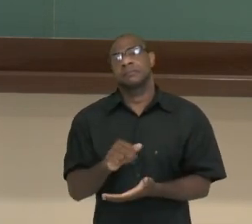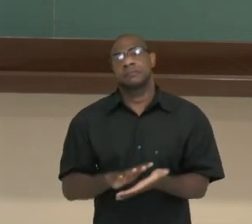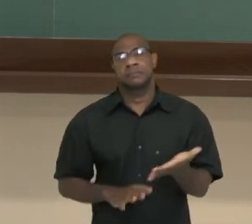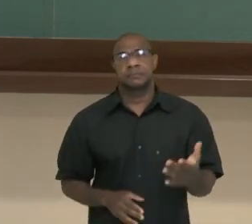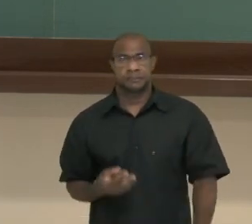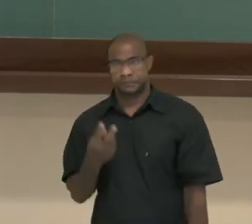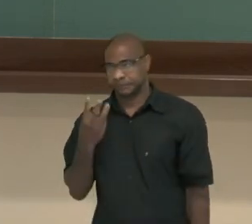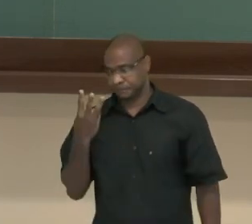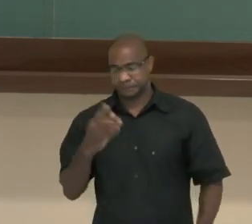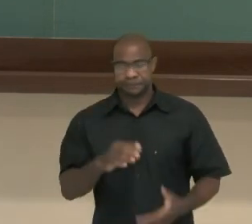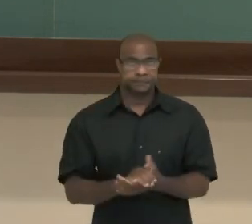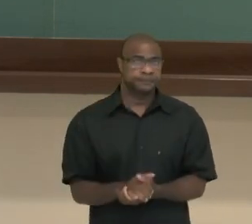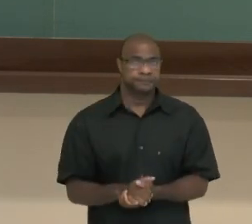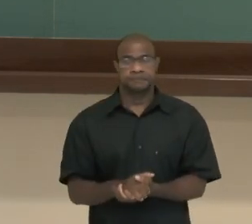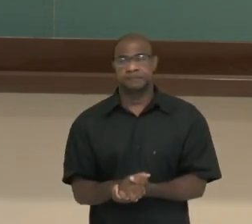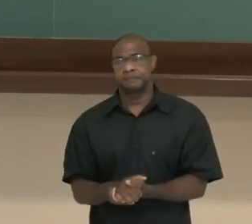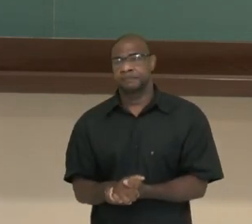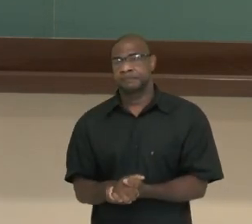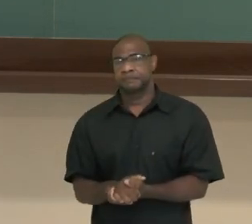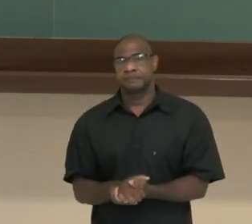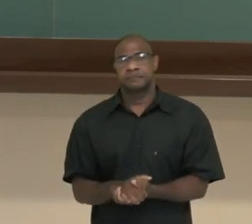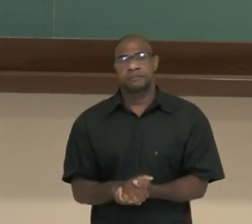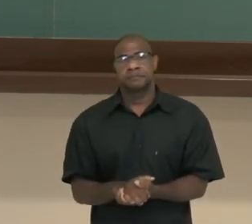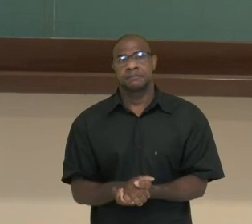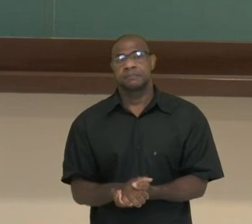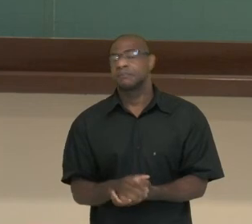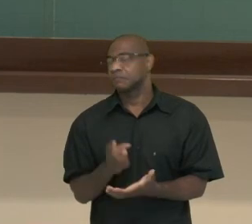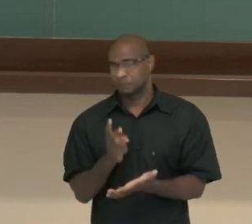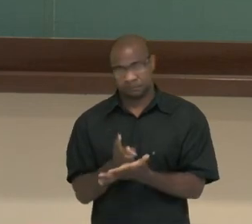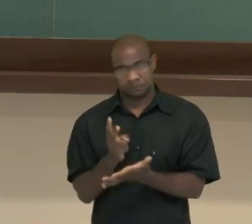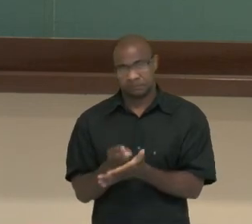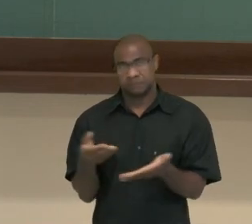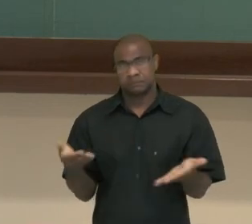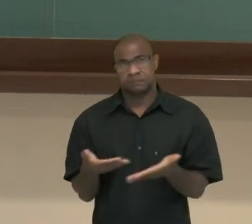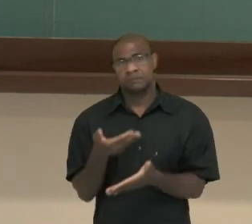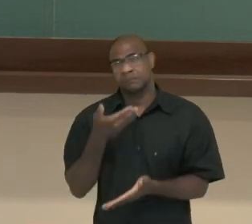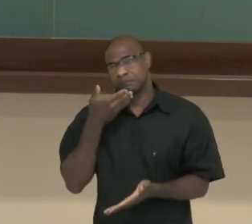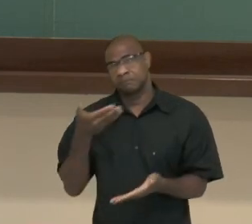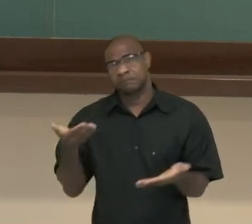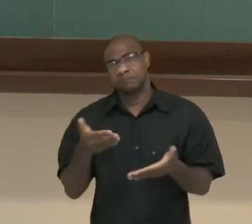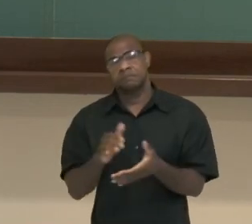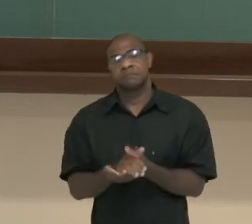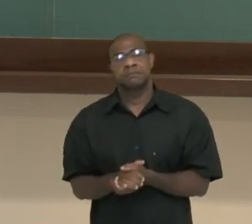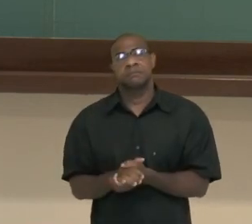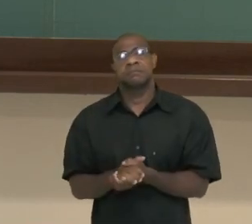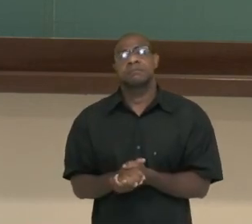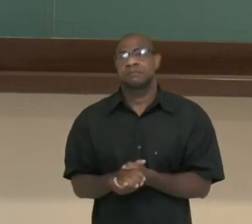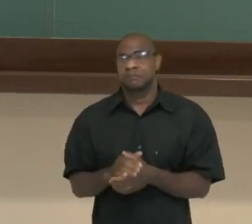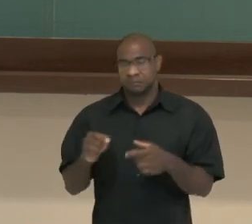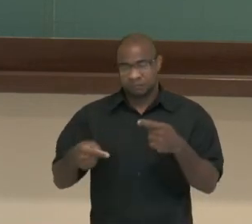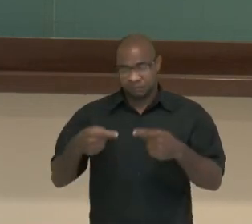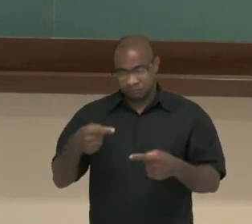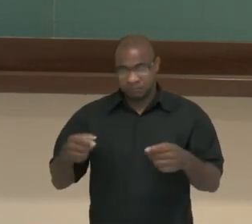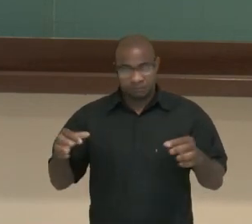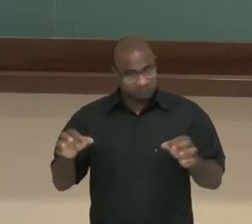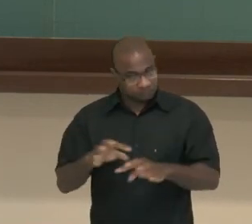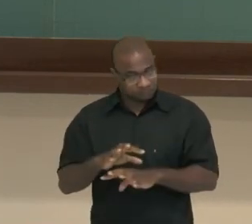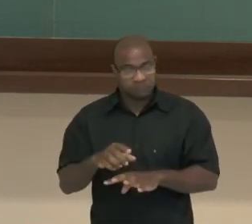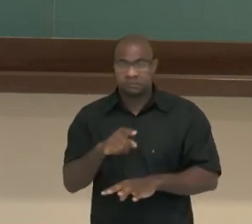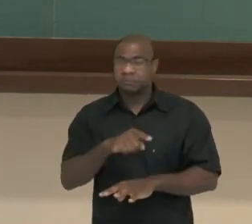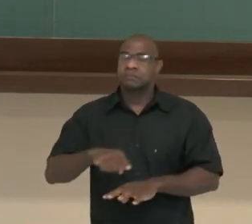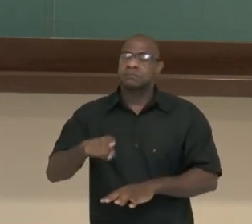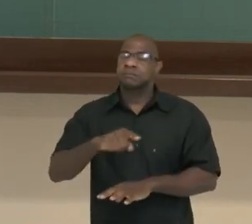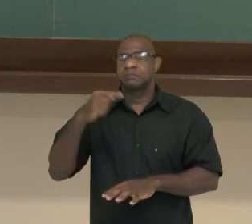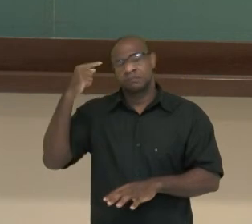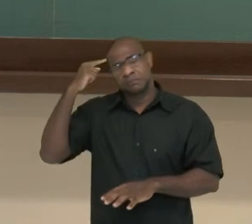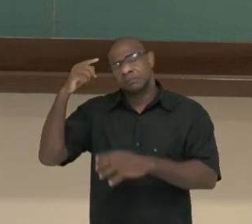Chegamos à atividade 3, que é uma continuação. Então, o que eu peço aqui? Depois do debate, eu quero que vocês